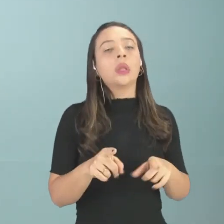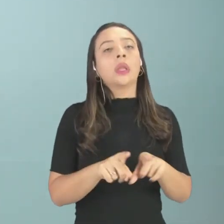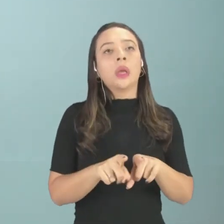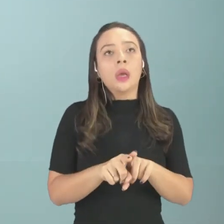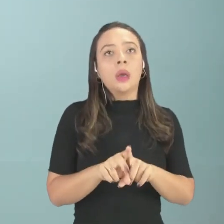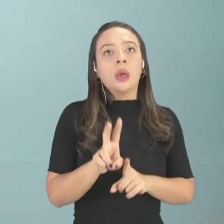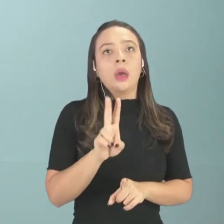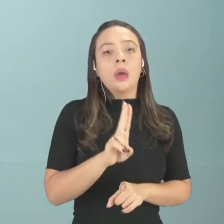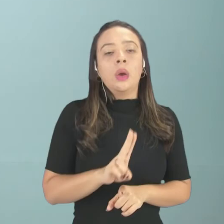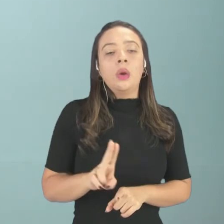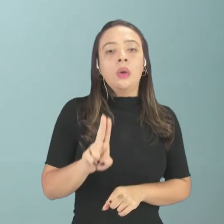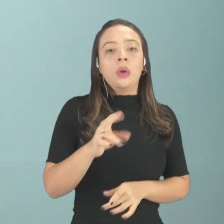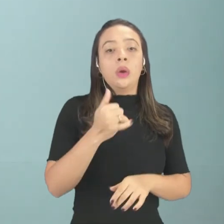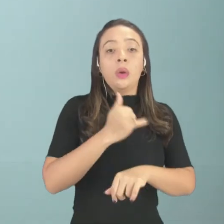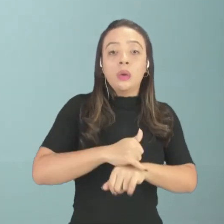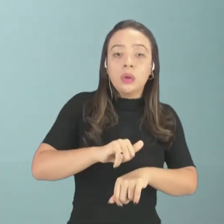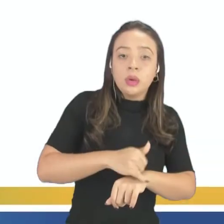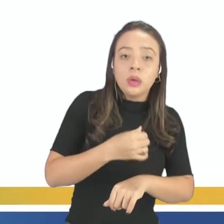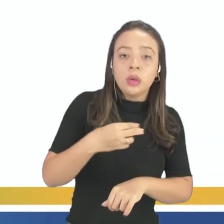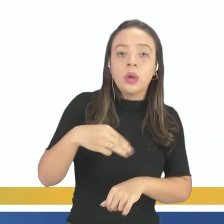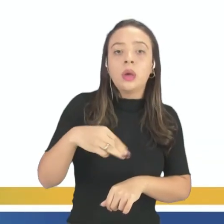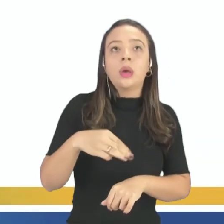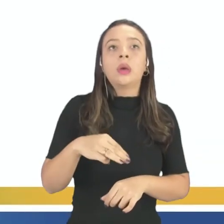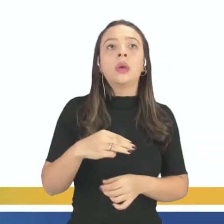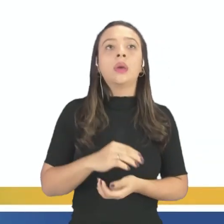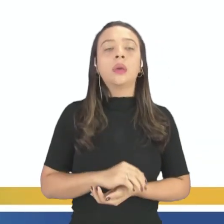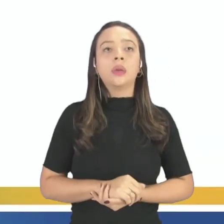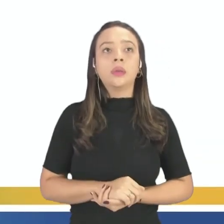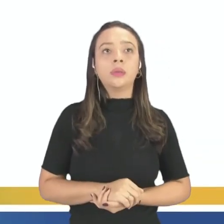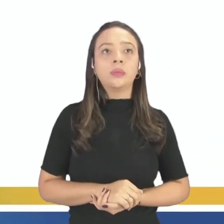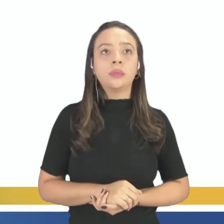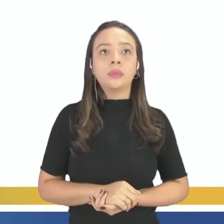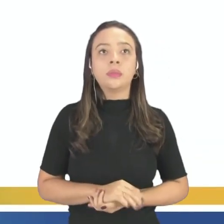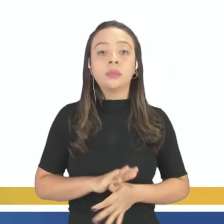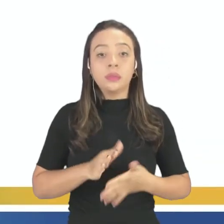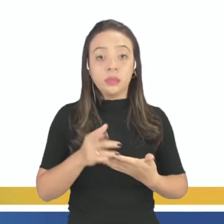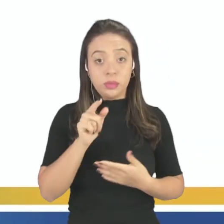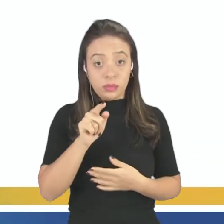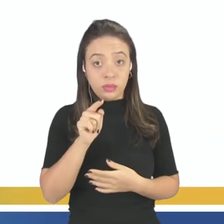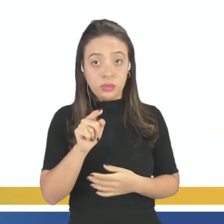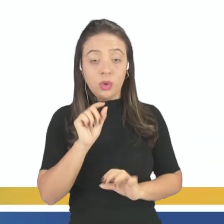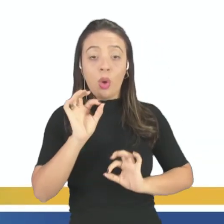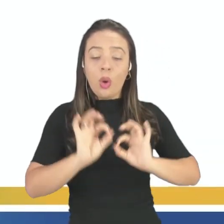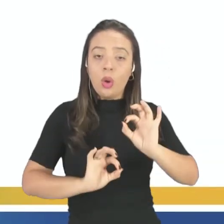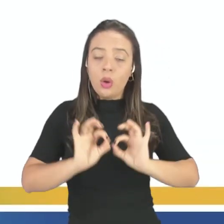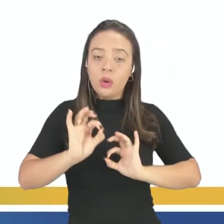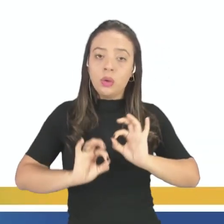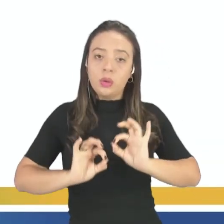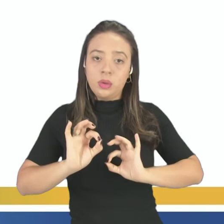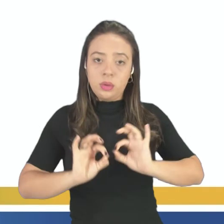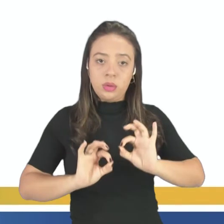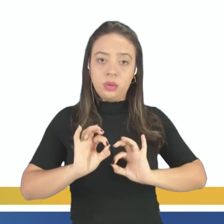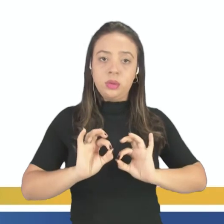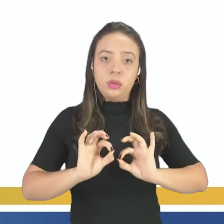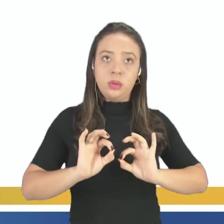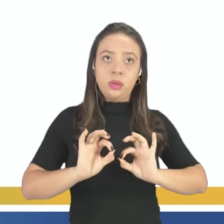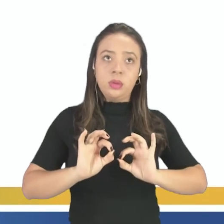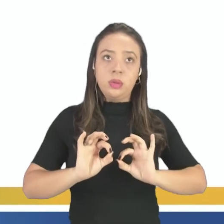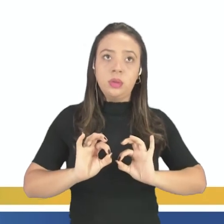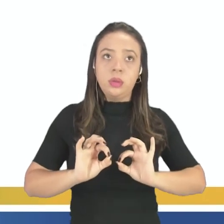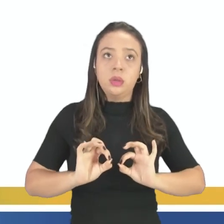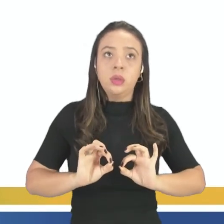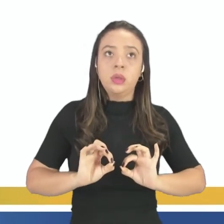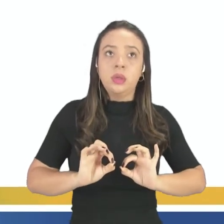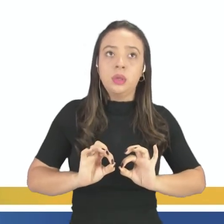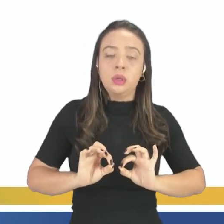como estratégia matemática o sistema. Então você coloca ou organiza ela no sistema e resolve de